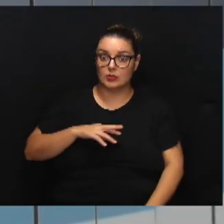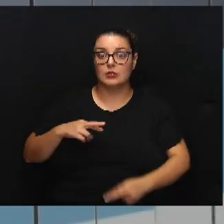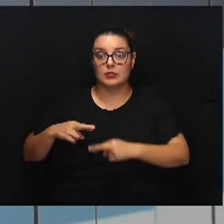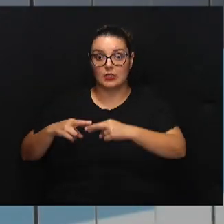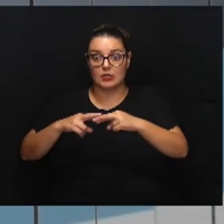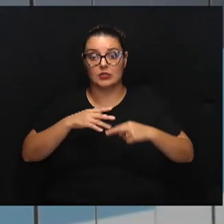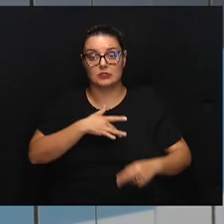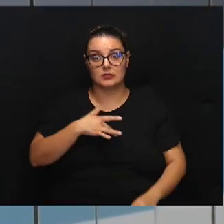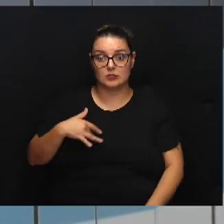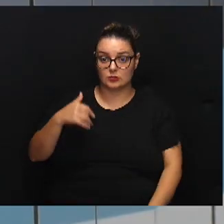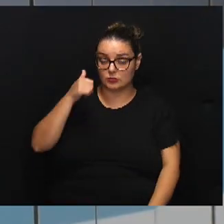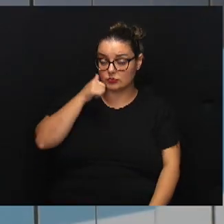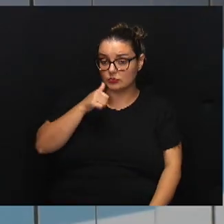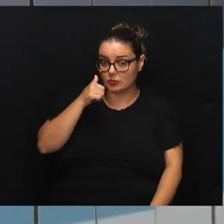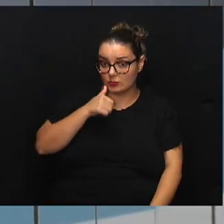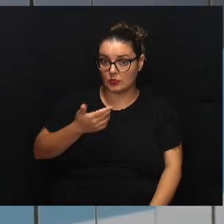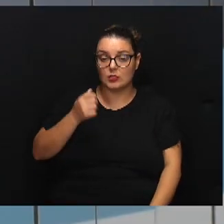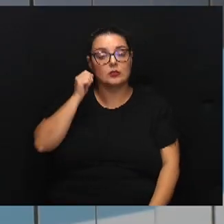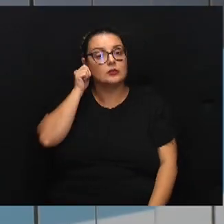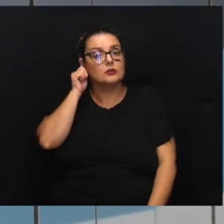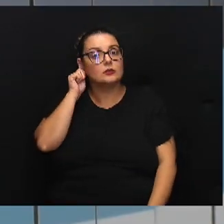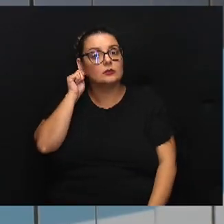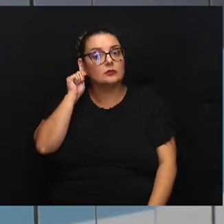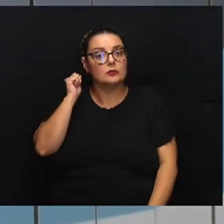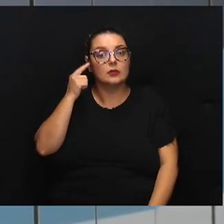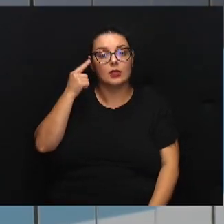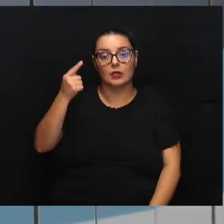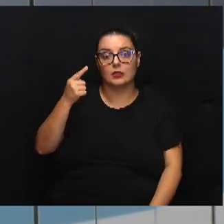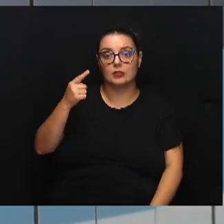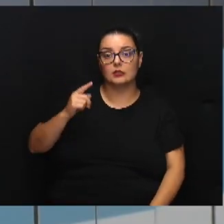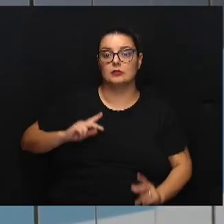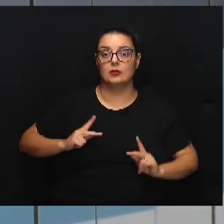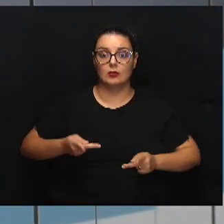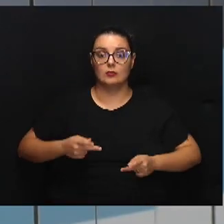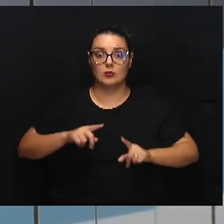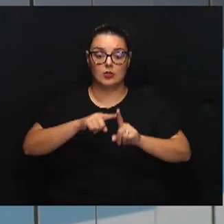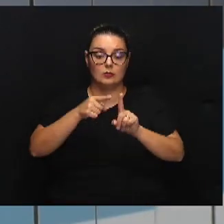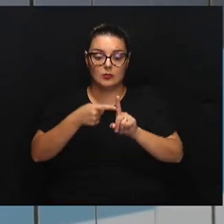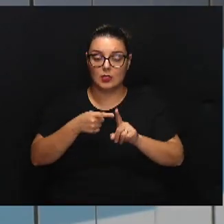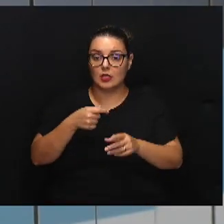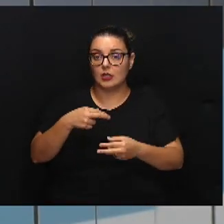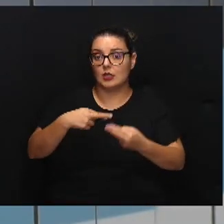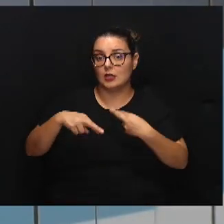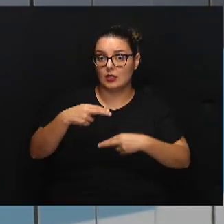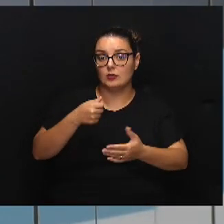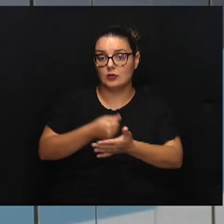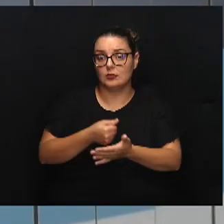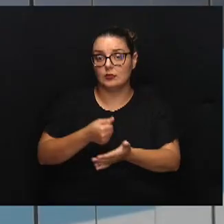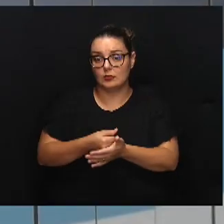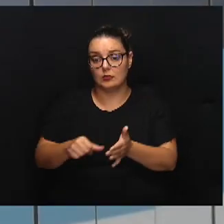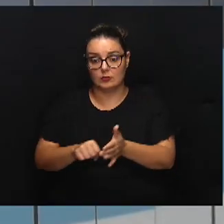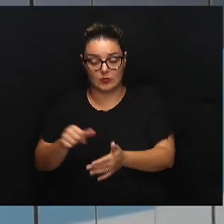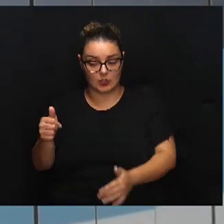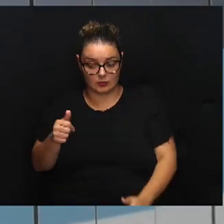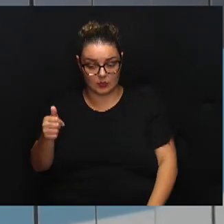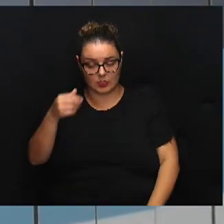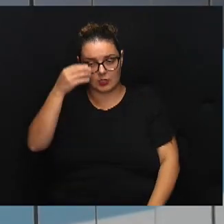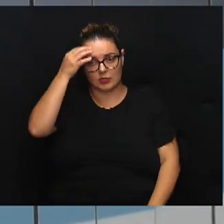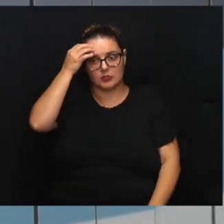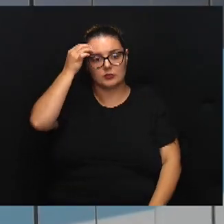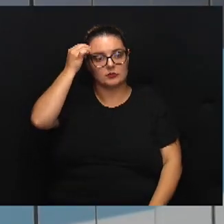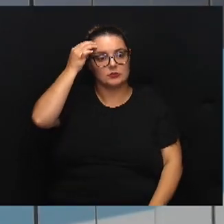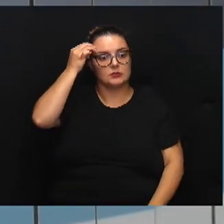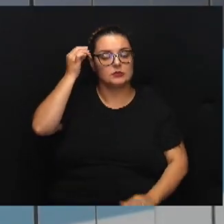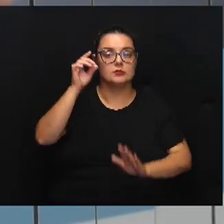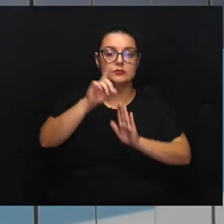mulher. E a ideia da humanização do parto, ela está relacionada à garantia, primeiro, dos direitos